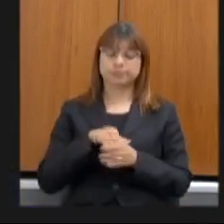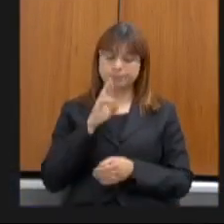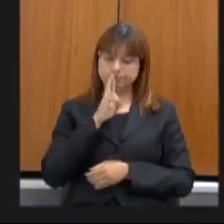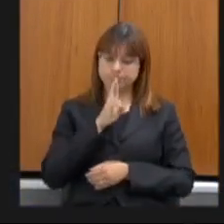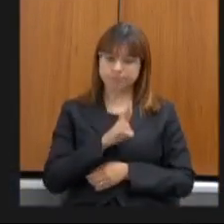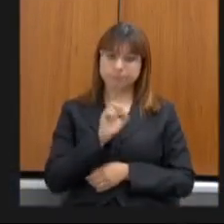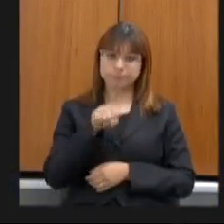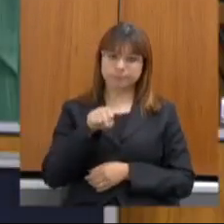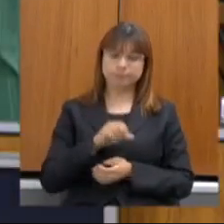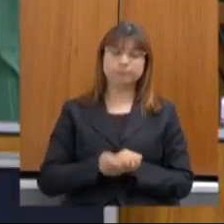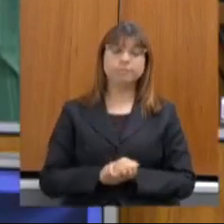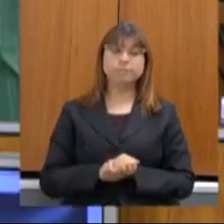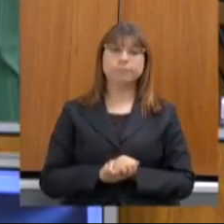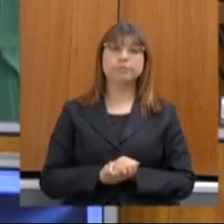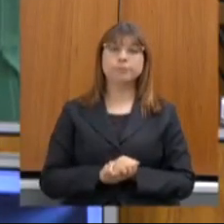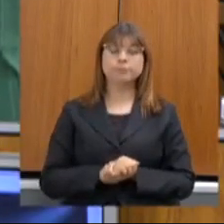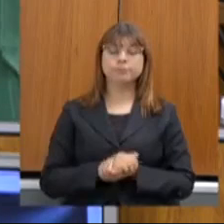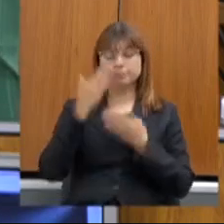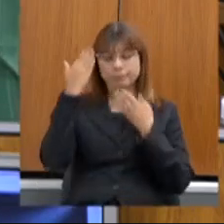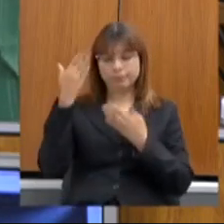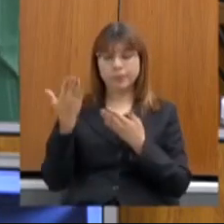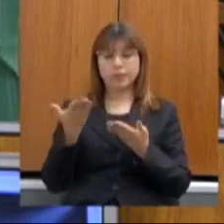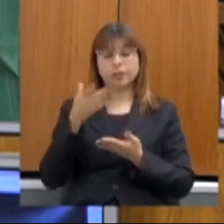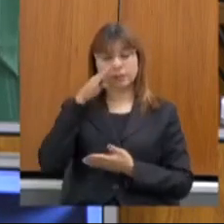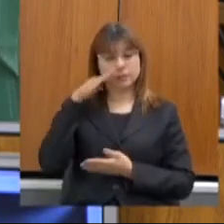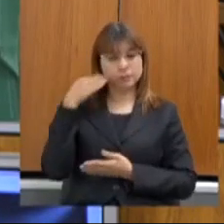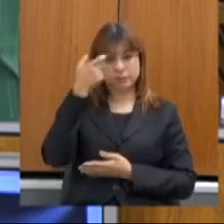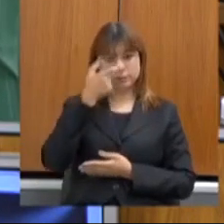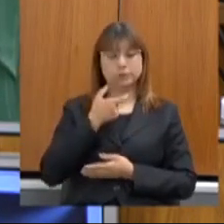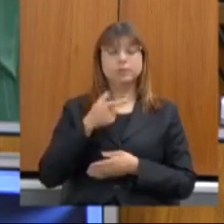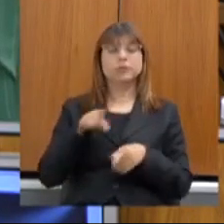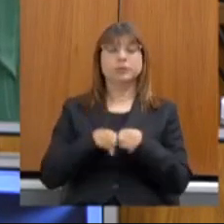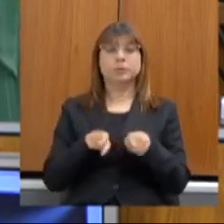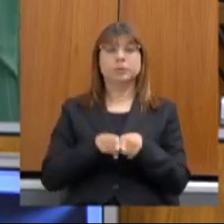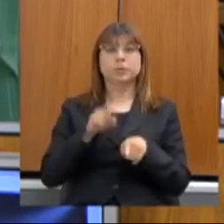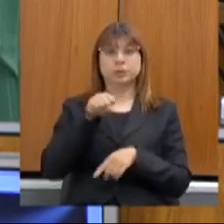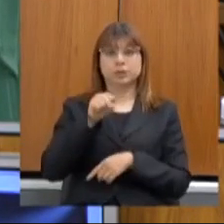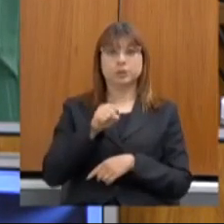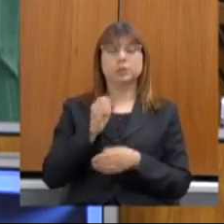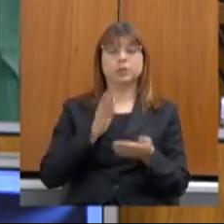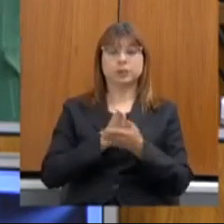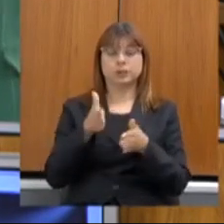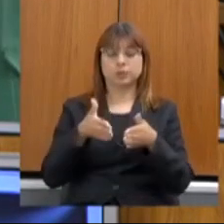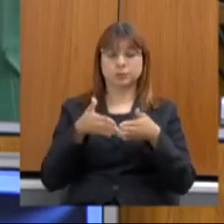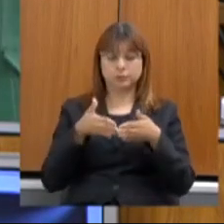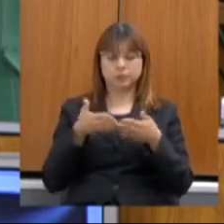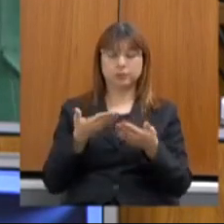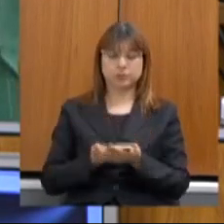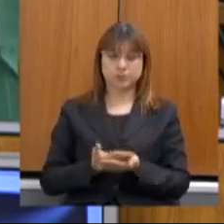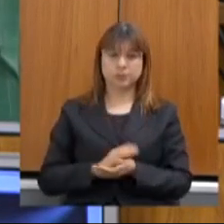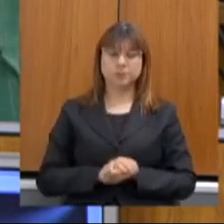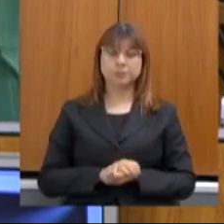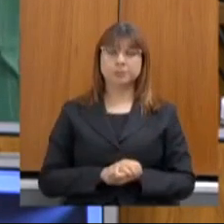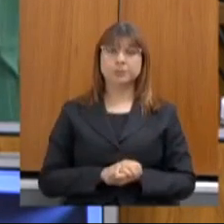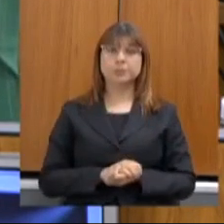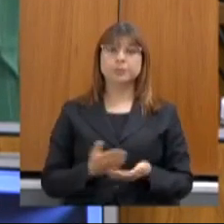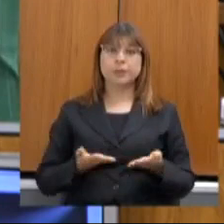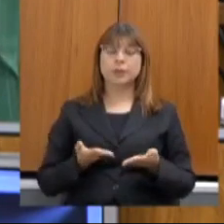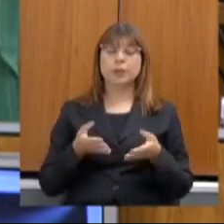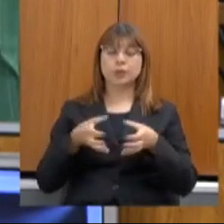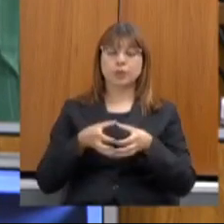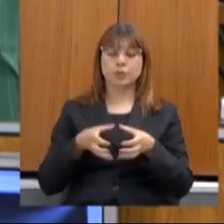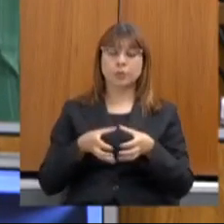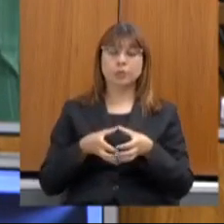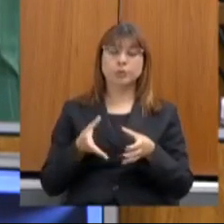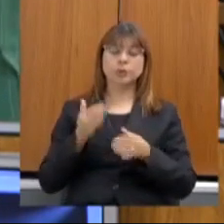simples obrigado a deputada a deputada Beatriz Cerqueira também volta assim requerimento aprovado agora vamos proceder a votação